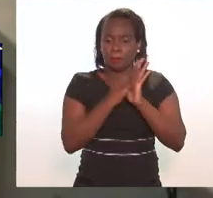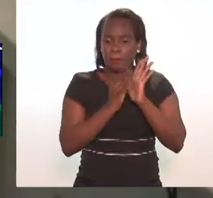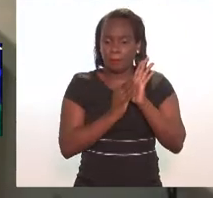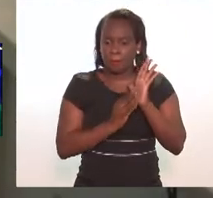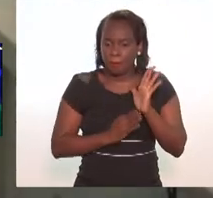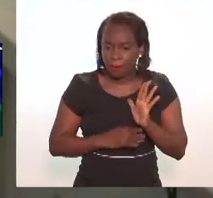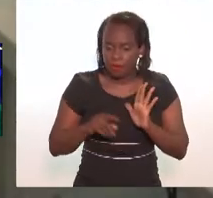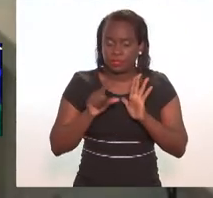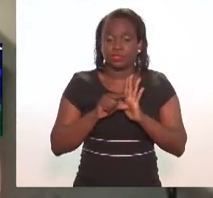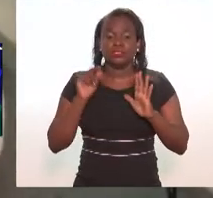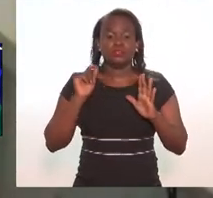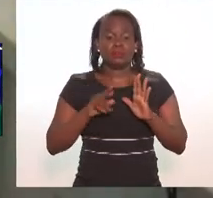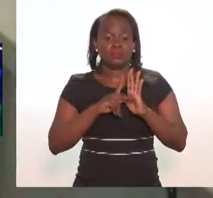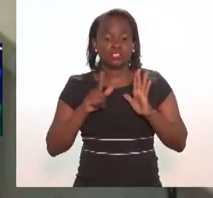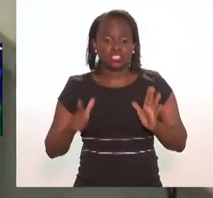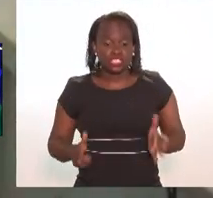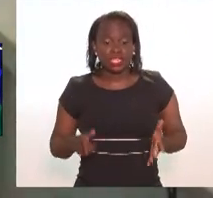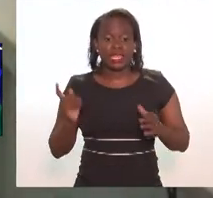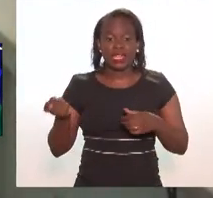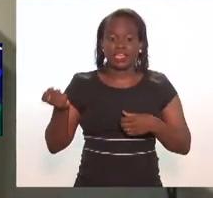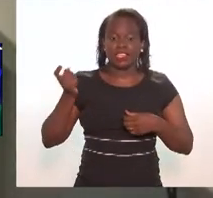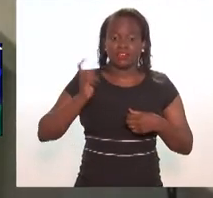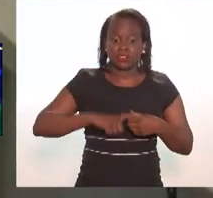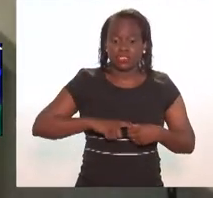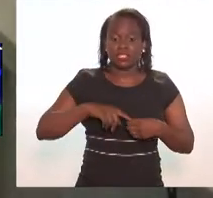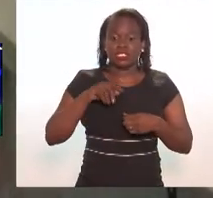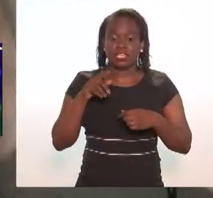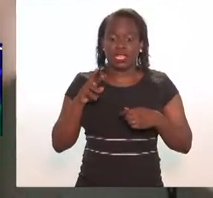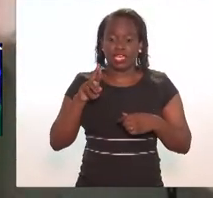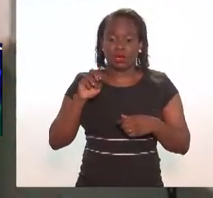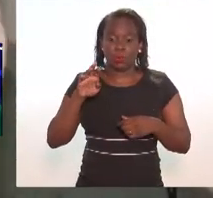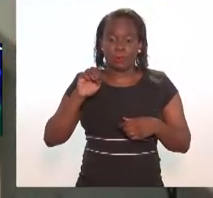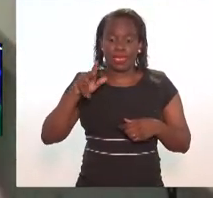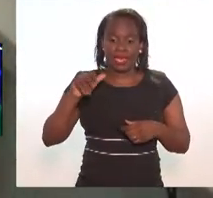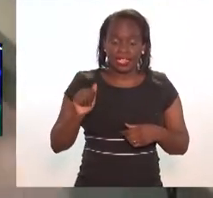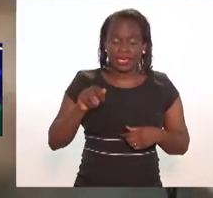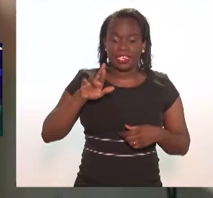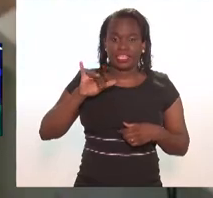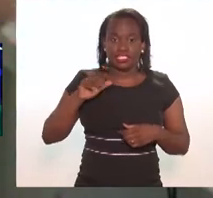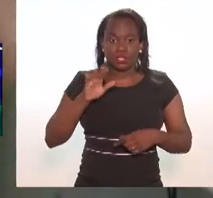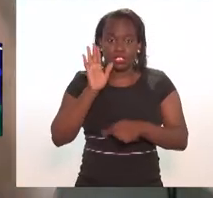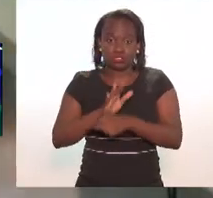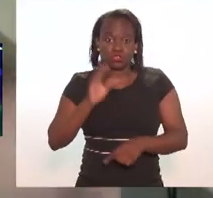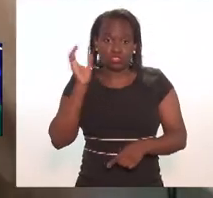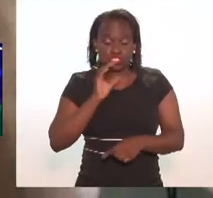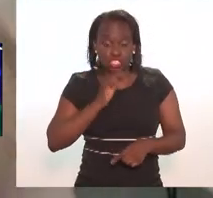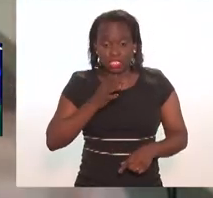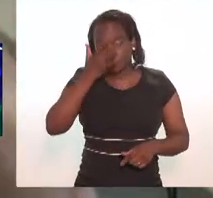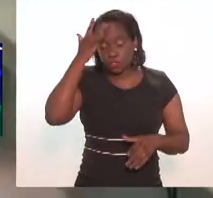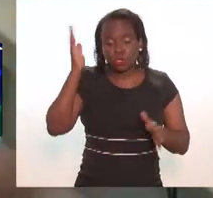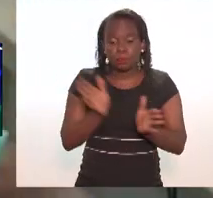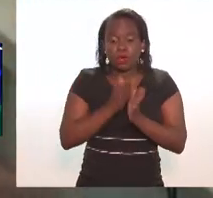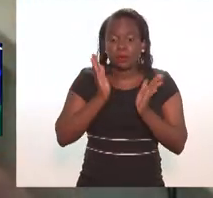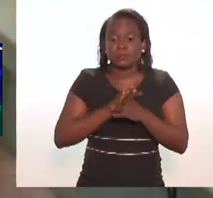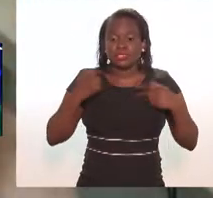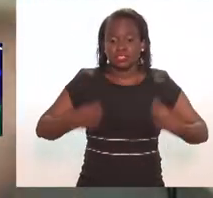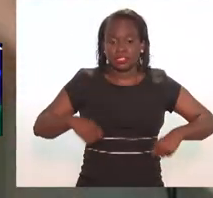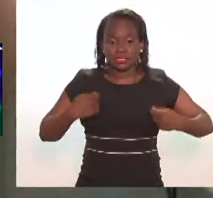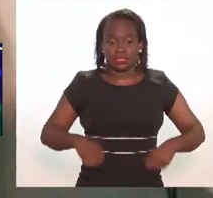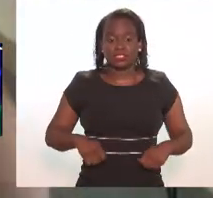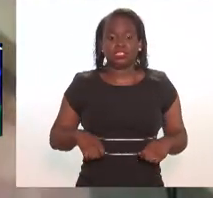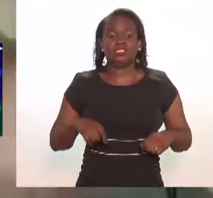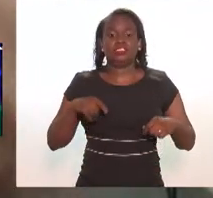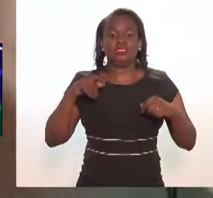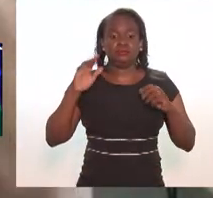coautores, que foi o projeto do Recupera Rio, de auxílio emergencial para os mais necessitados, para